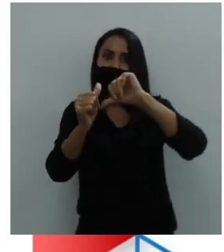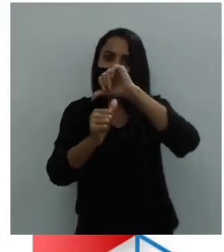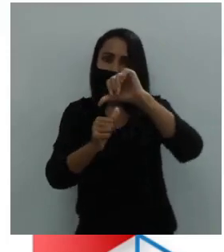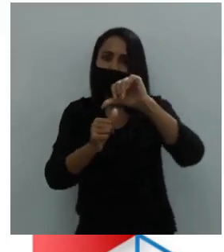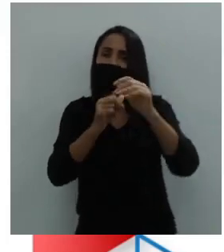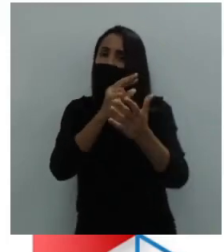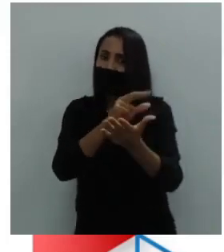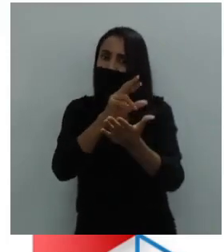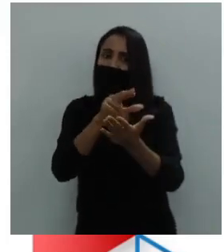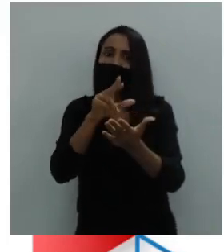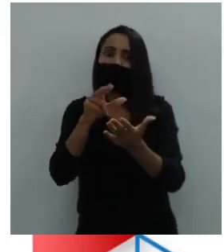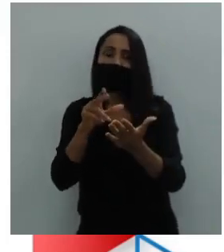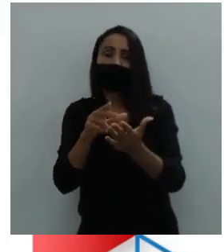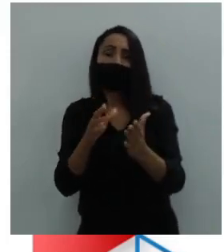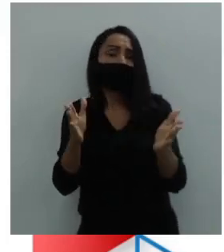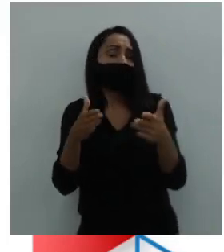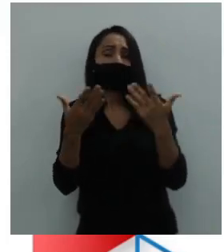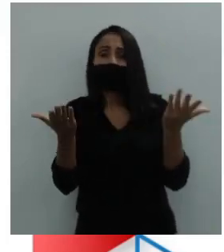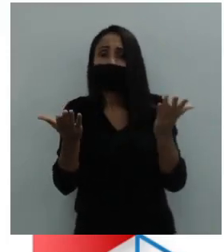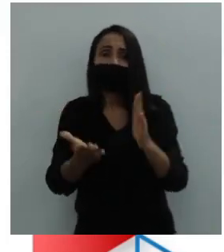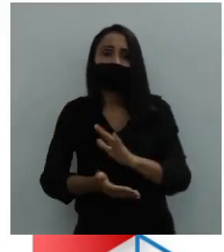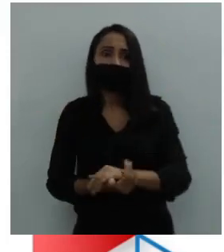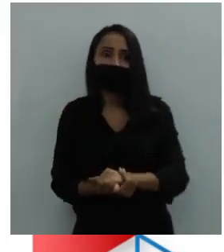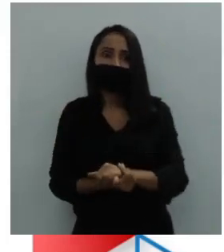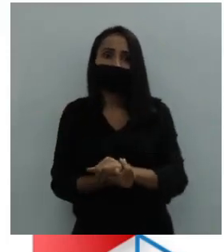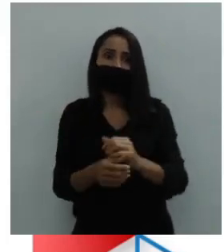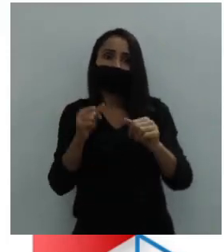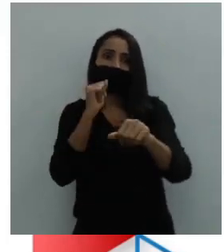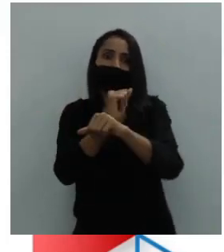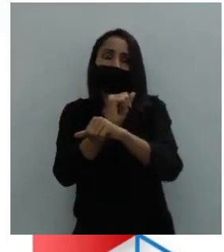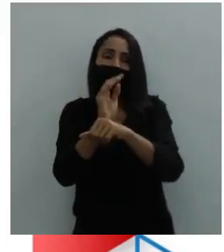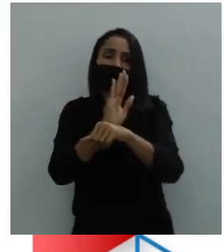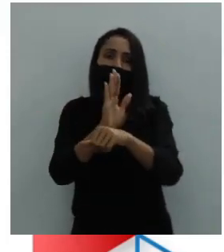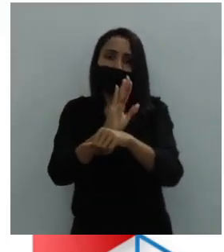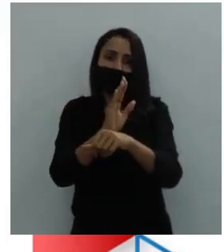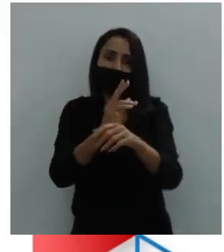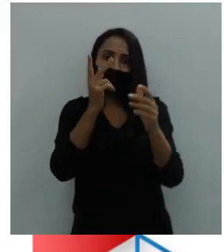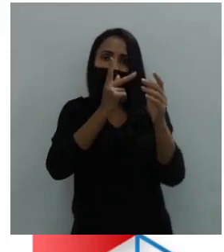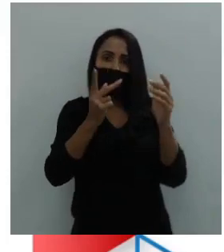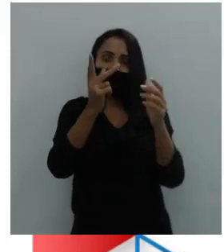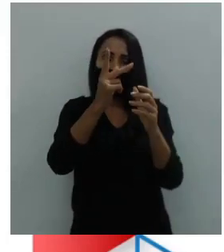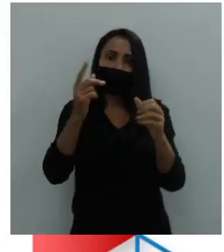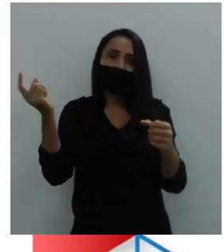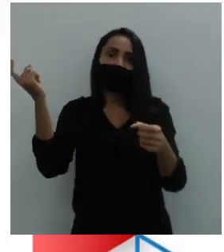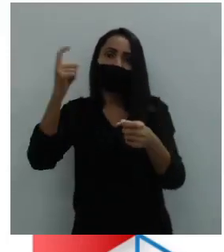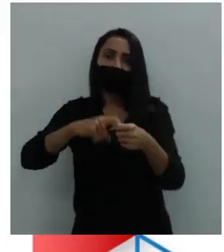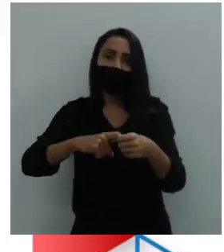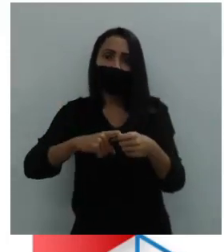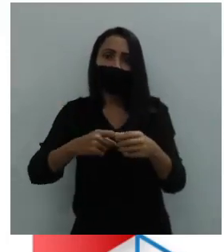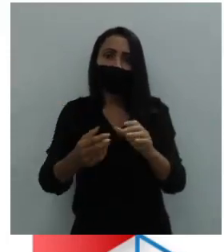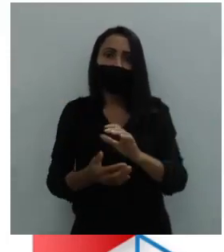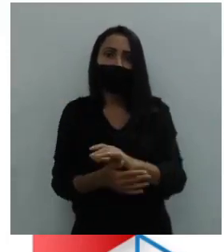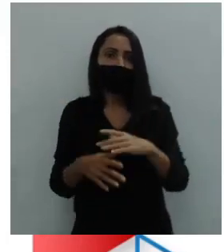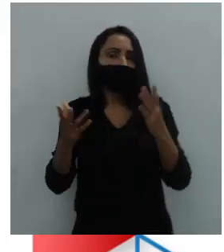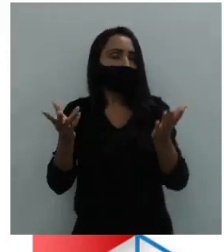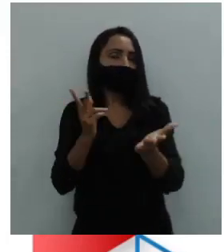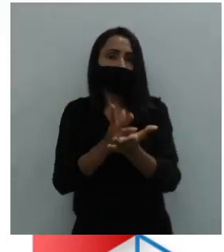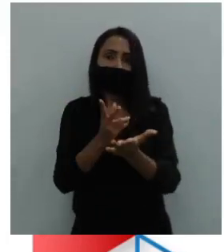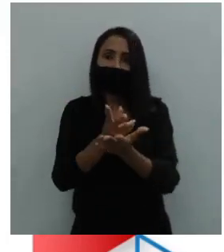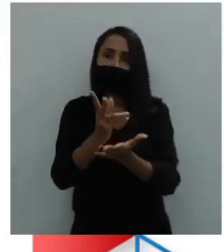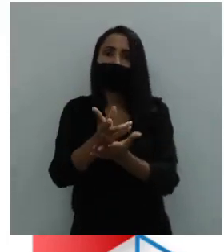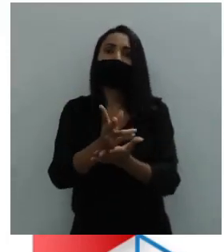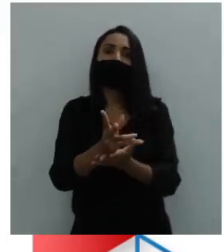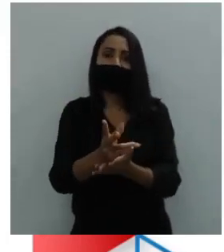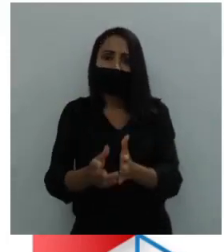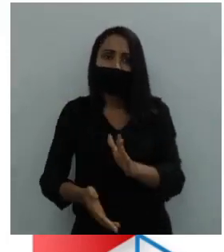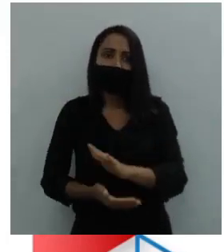coordenadas, tá? Agora, quais são? Pause o vídeo, desenhe, volta para mim se você quiser. Se não, segue nossa solução